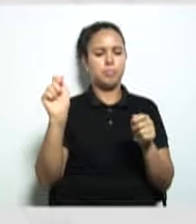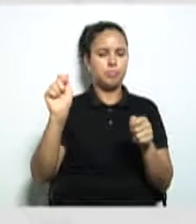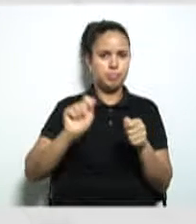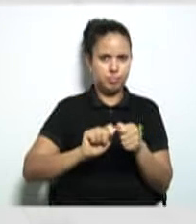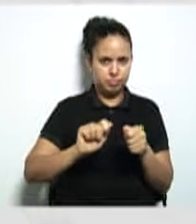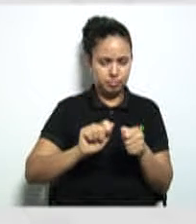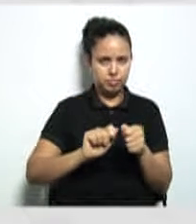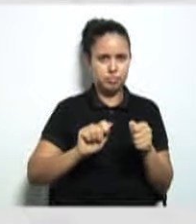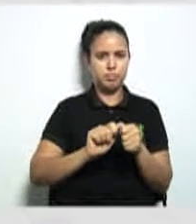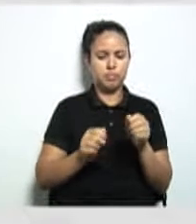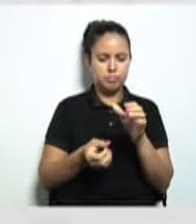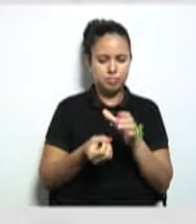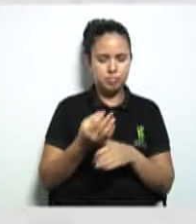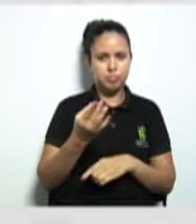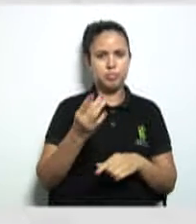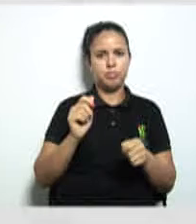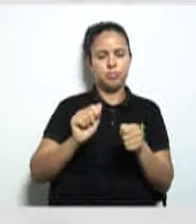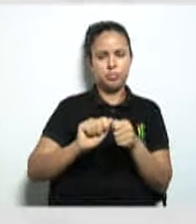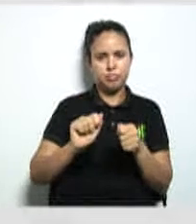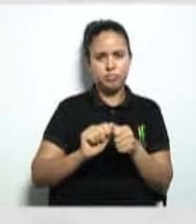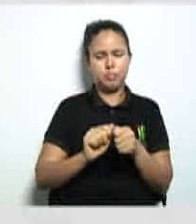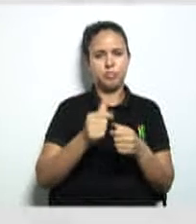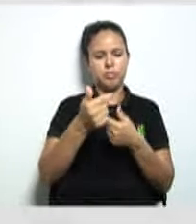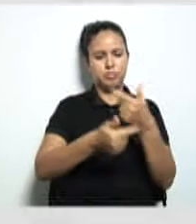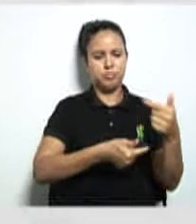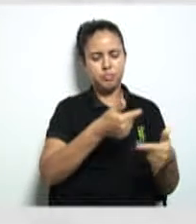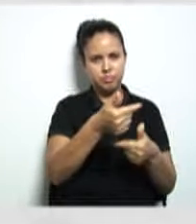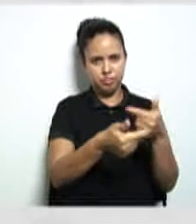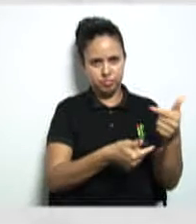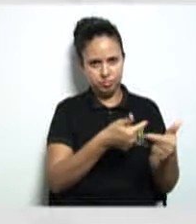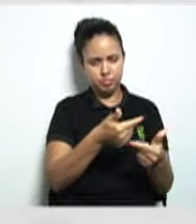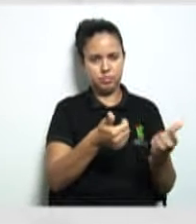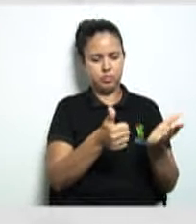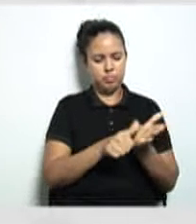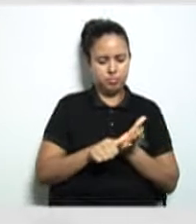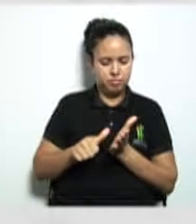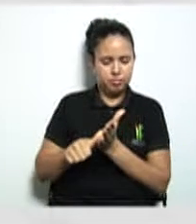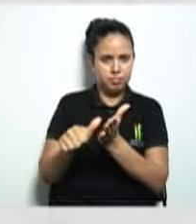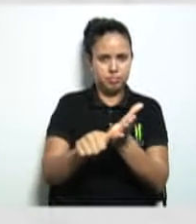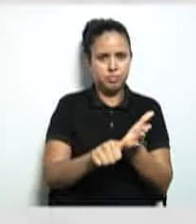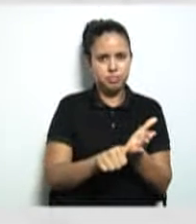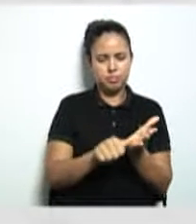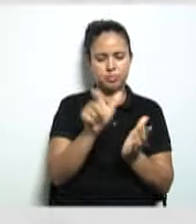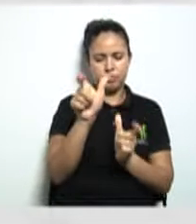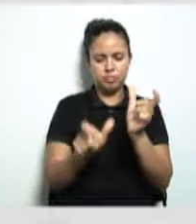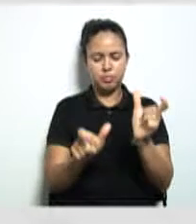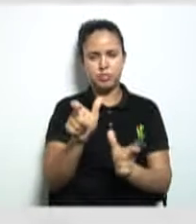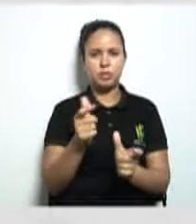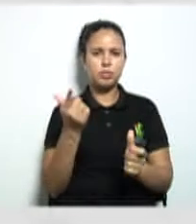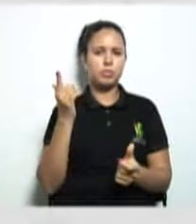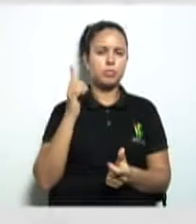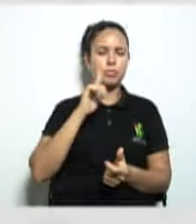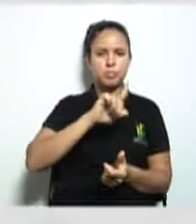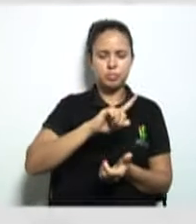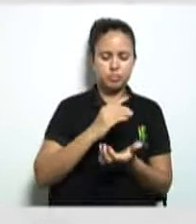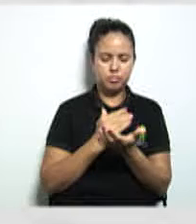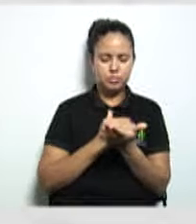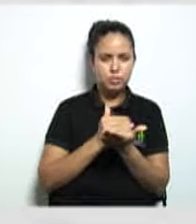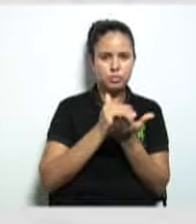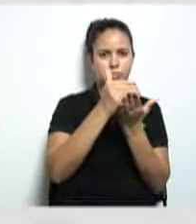produção. Ou seja, os seus cooperados agora passam a produzir esses gêneros,